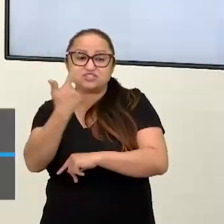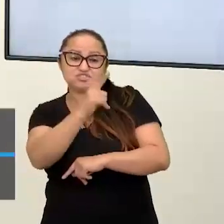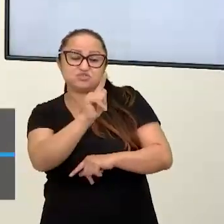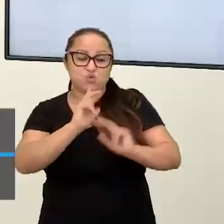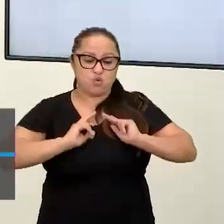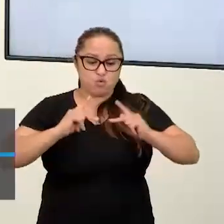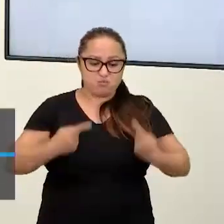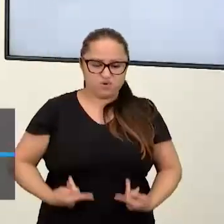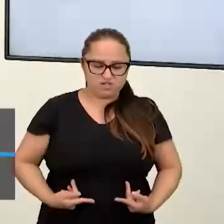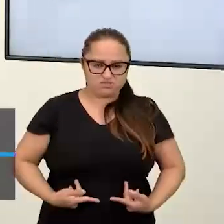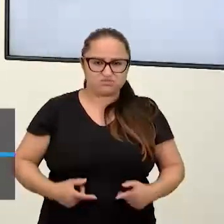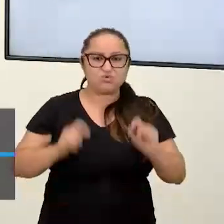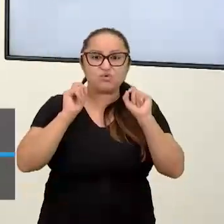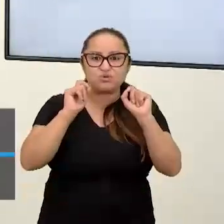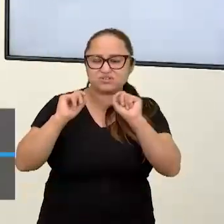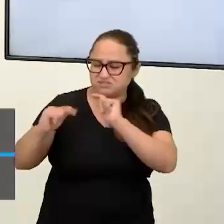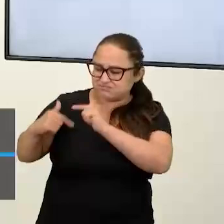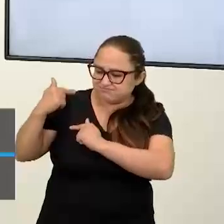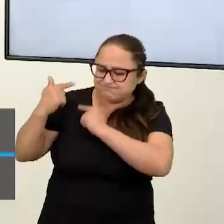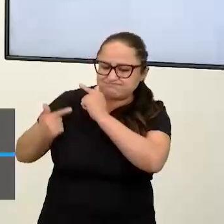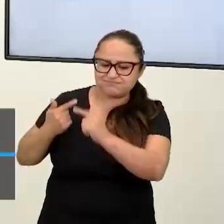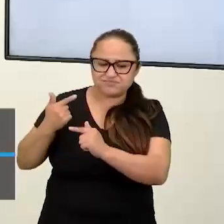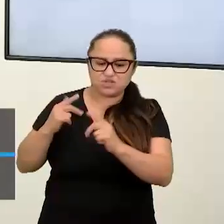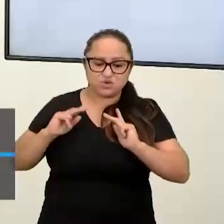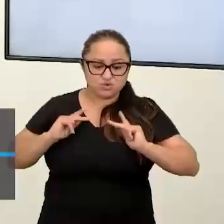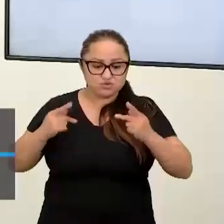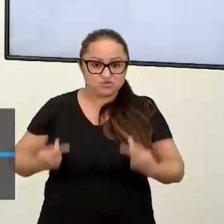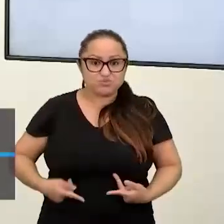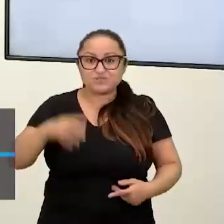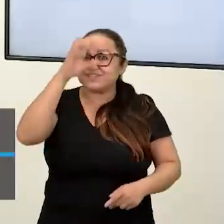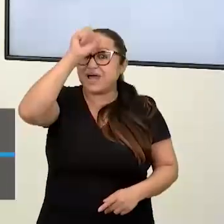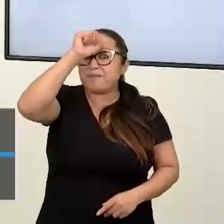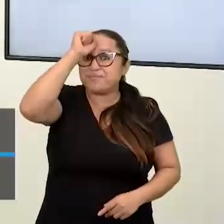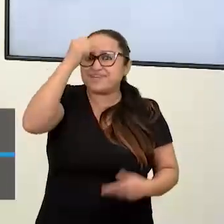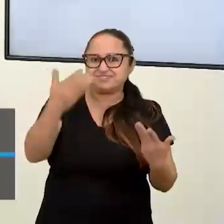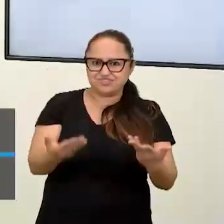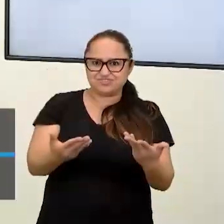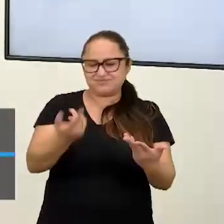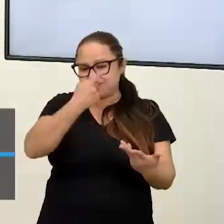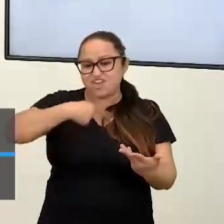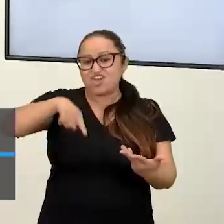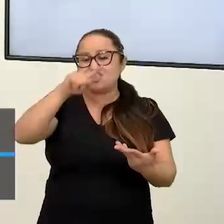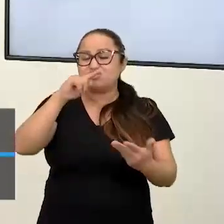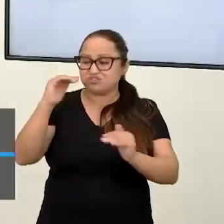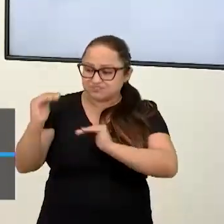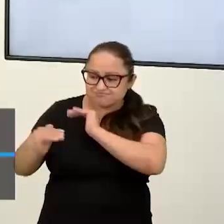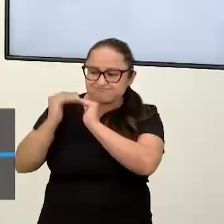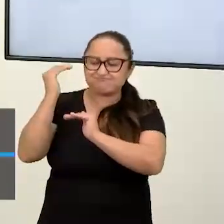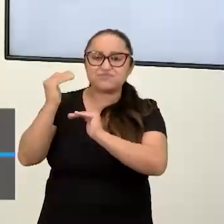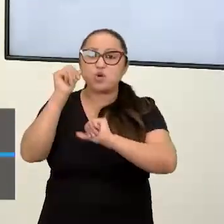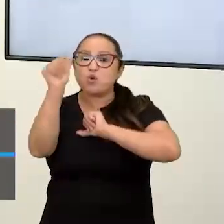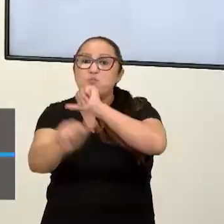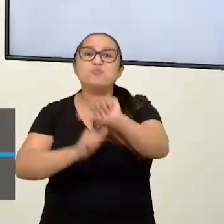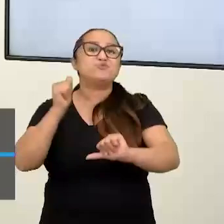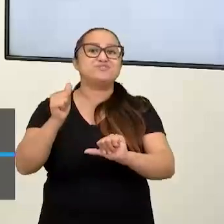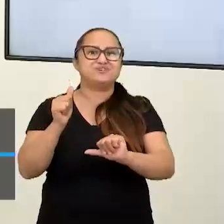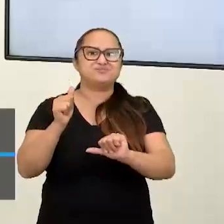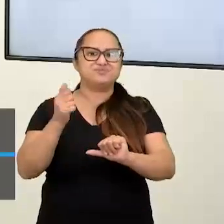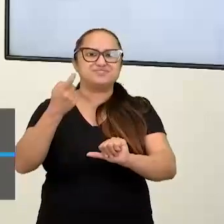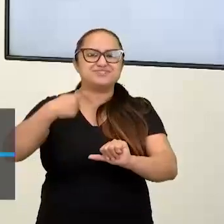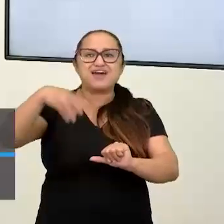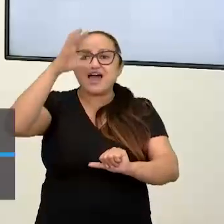princípios genéticos, os seres humanos aprendem. Nós construímos, né, nós transformamos, né,